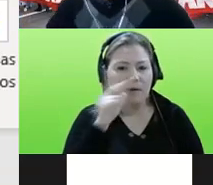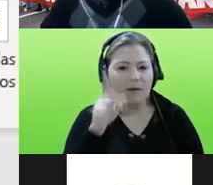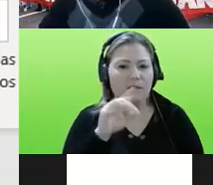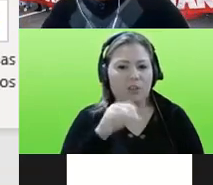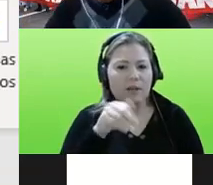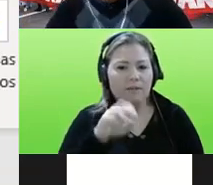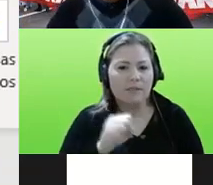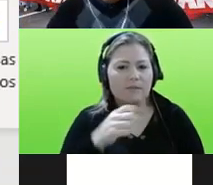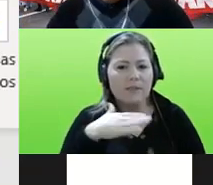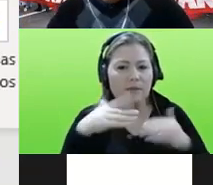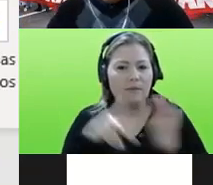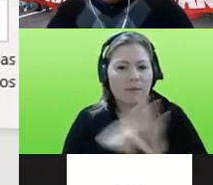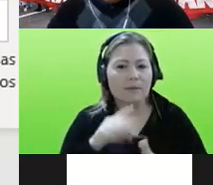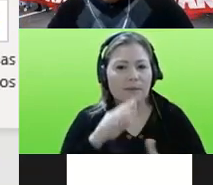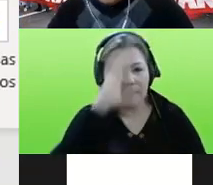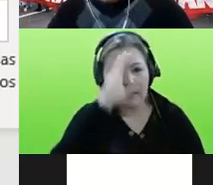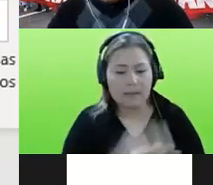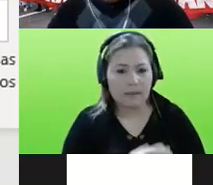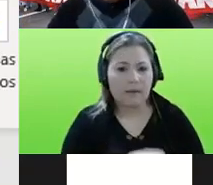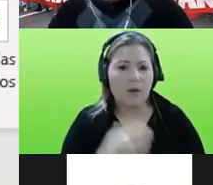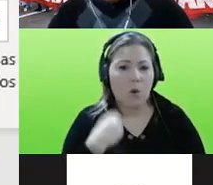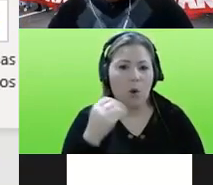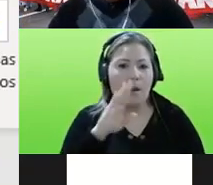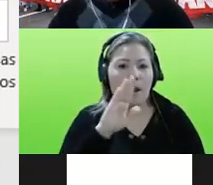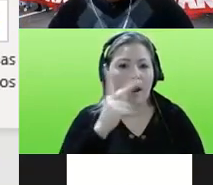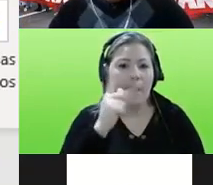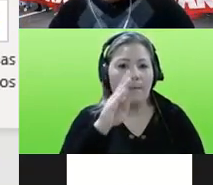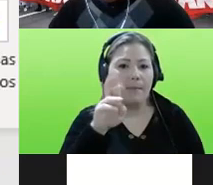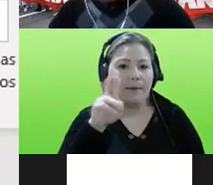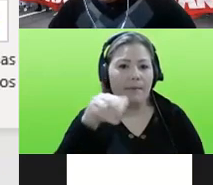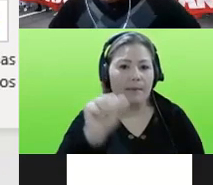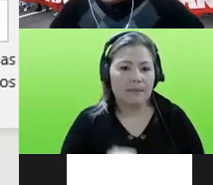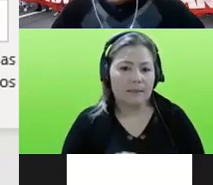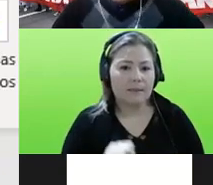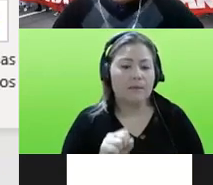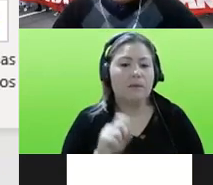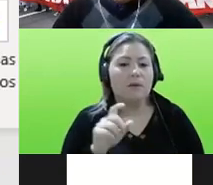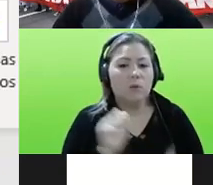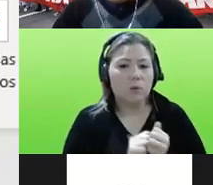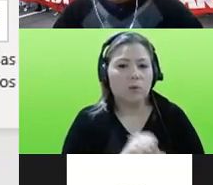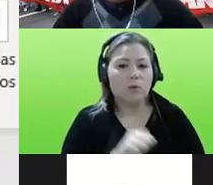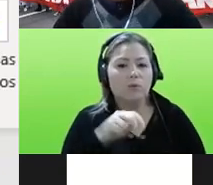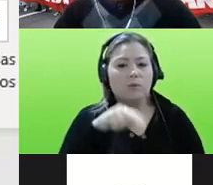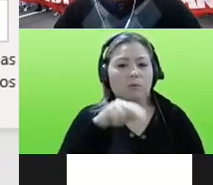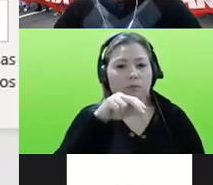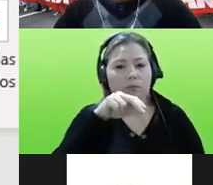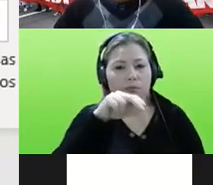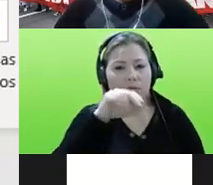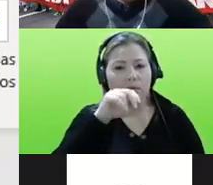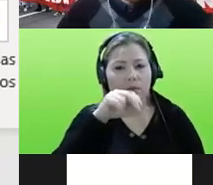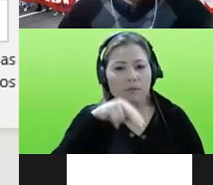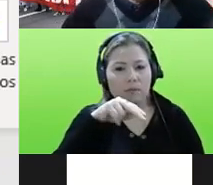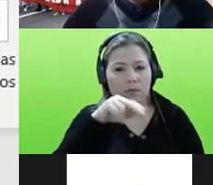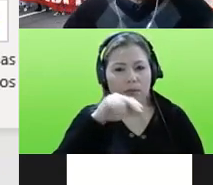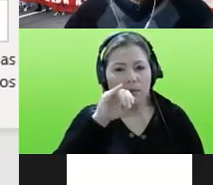desenvolver em sua tese. Eu coloquei aqui o Habermas junto com o Newton da Costa, que na filosofia é o